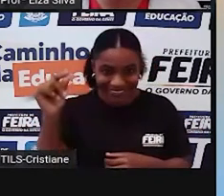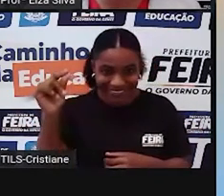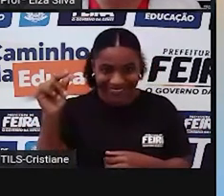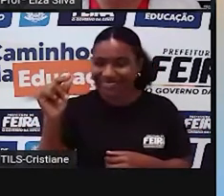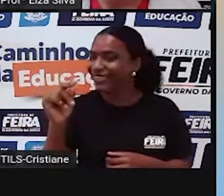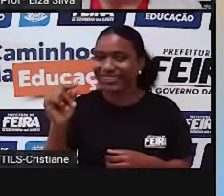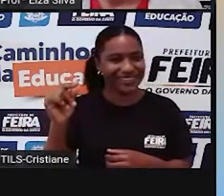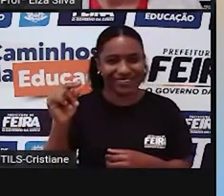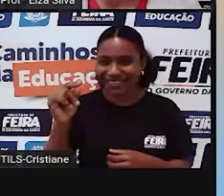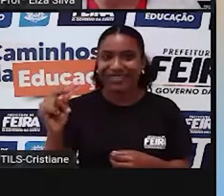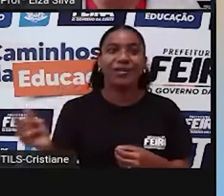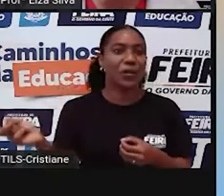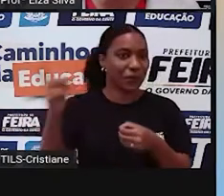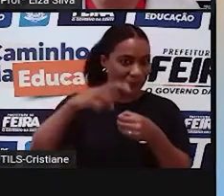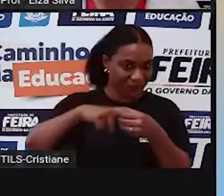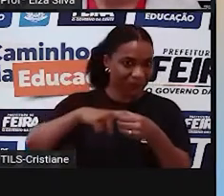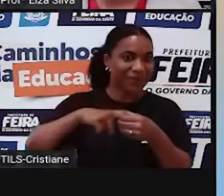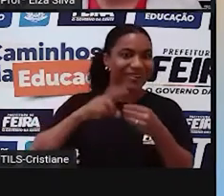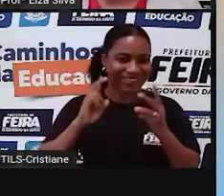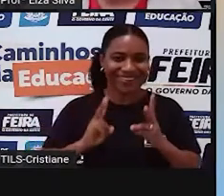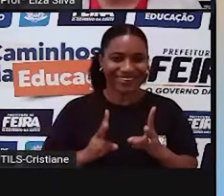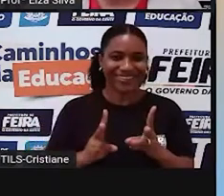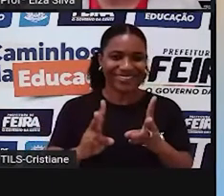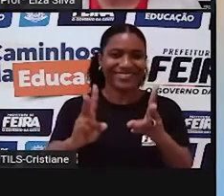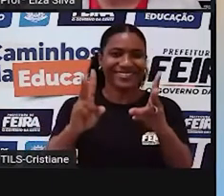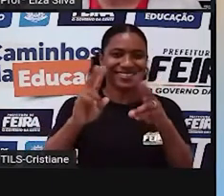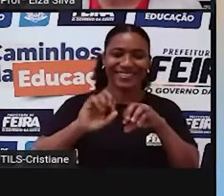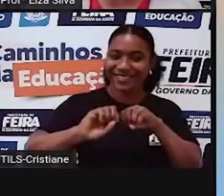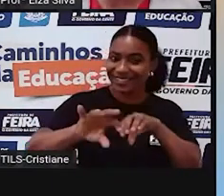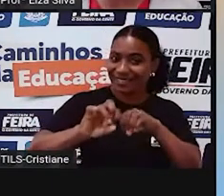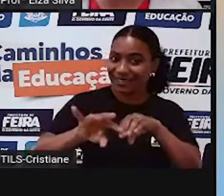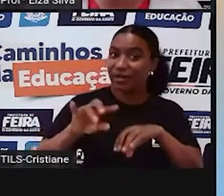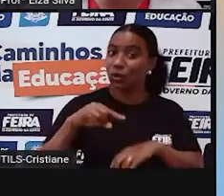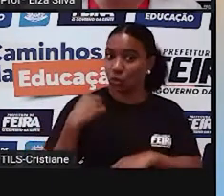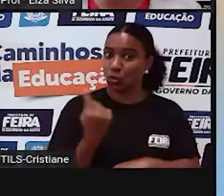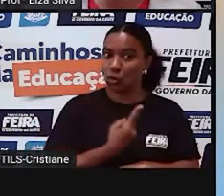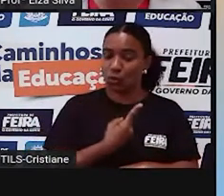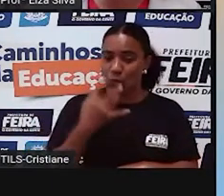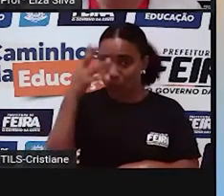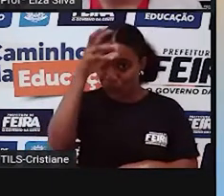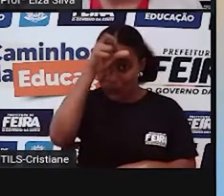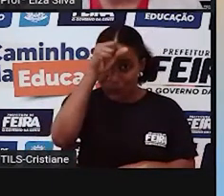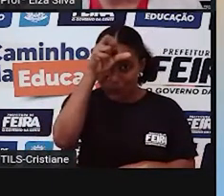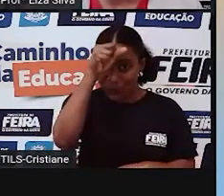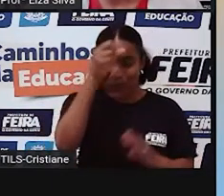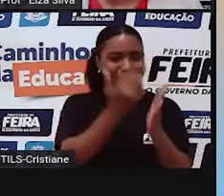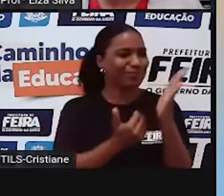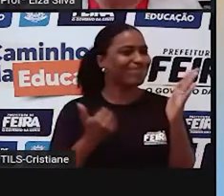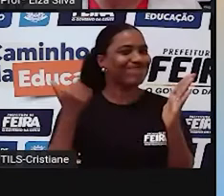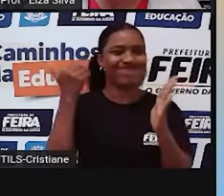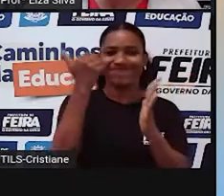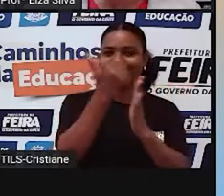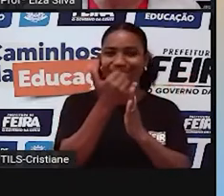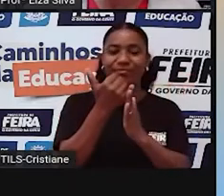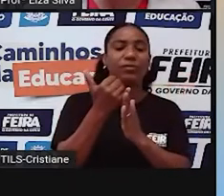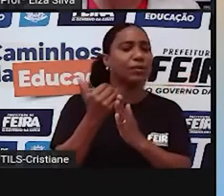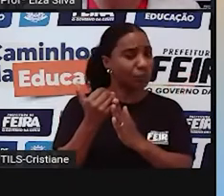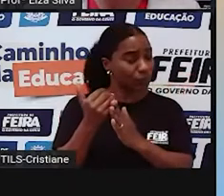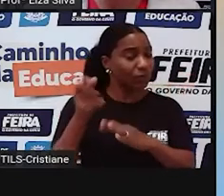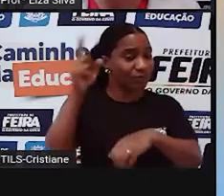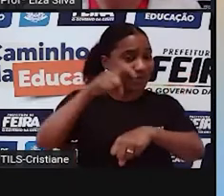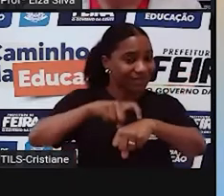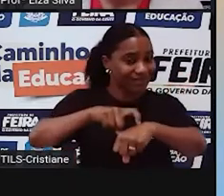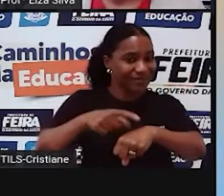Mas não, eu voltei porque nós precisamos aprender um pouco mais sobre o tempo passado